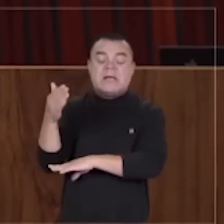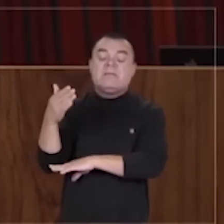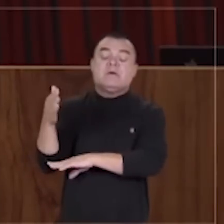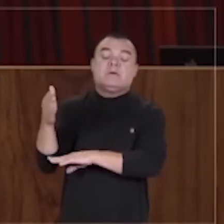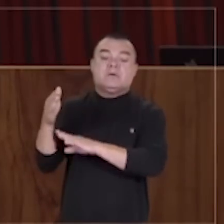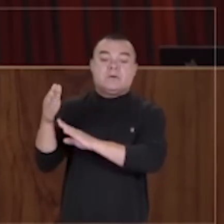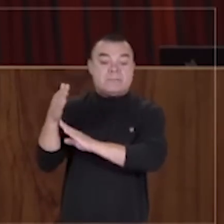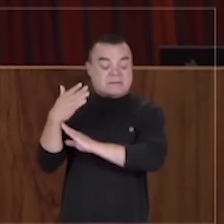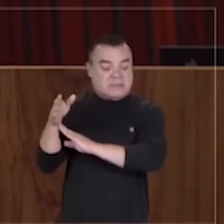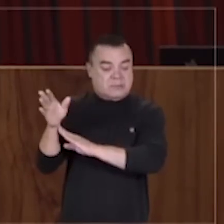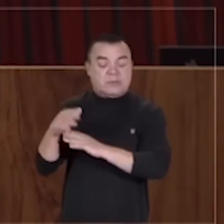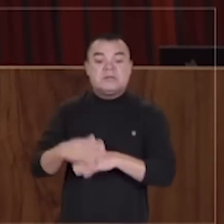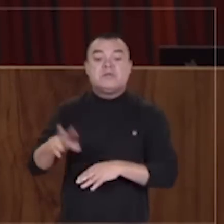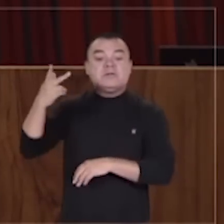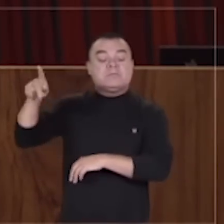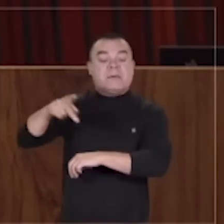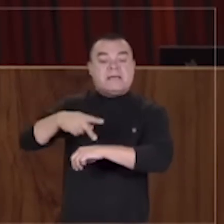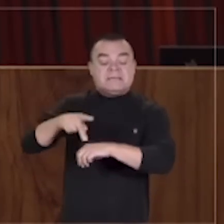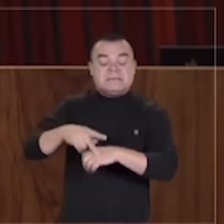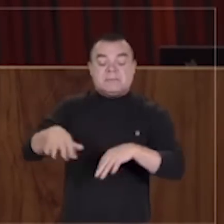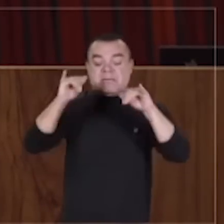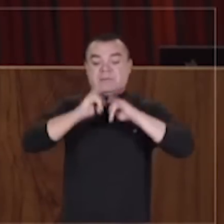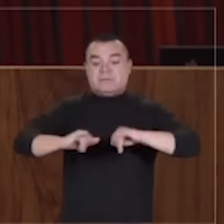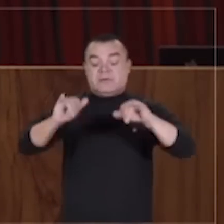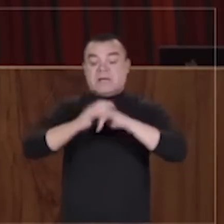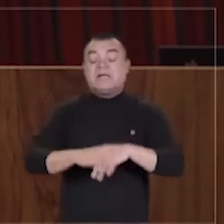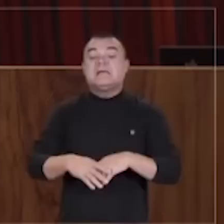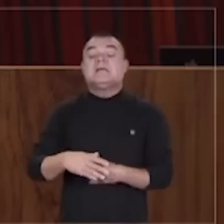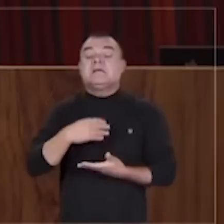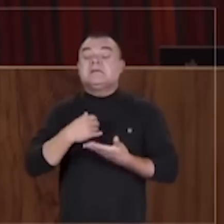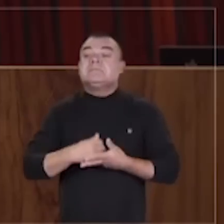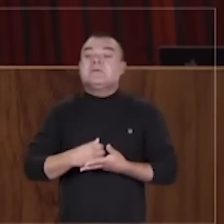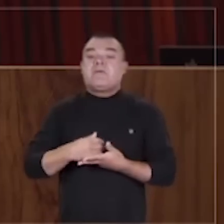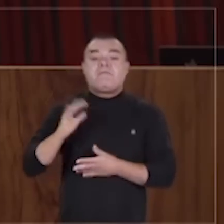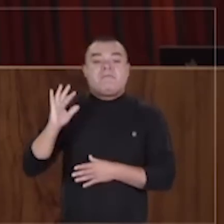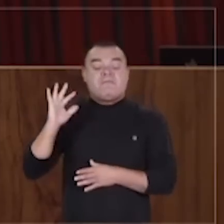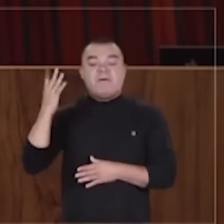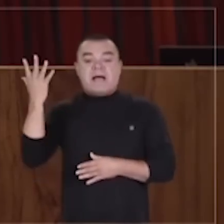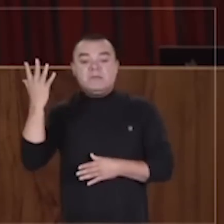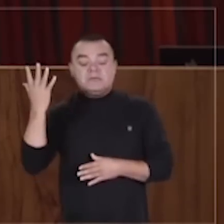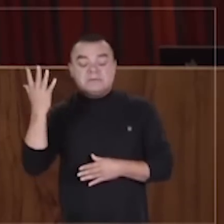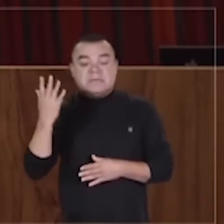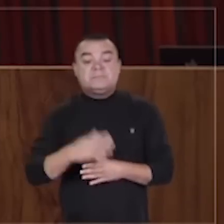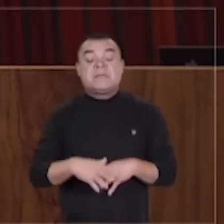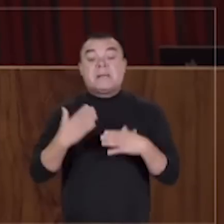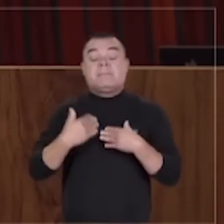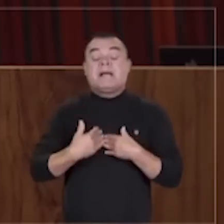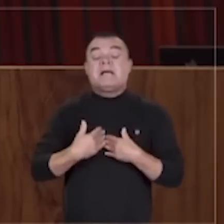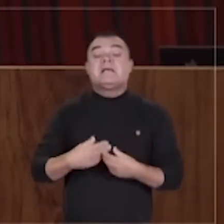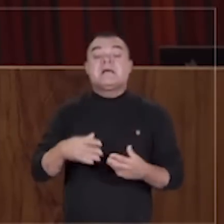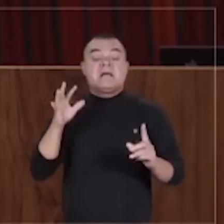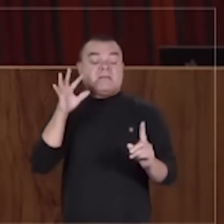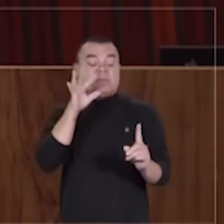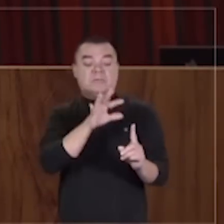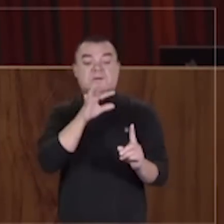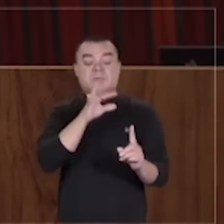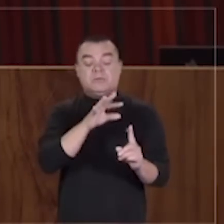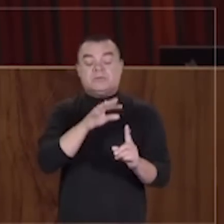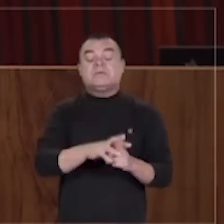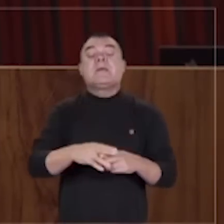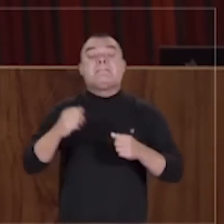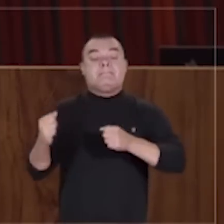difundir fake news contra o processo eleitoral, amolda-se ao abuso de poder